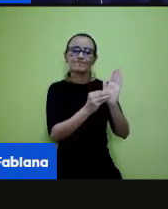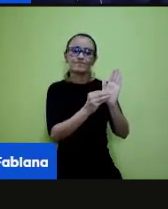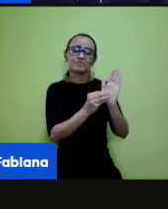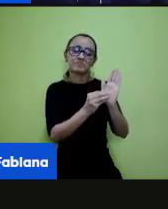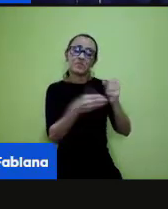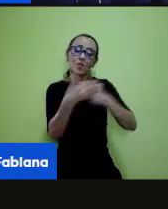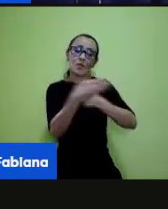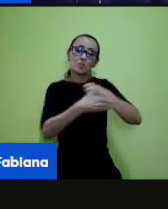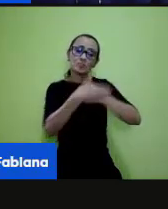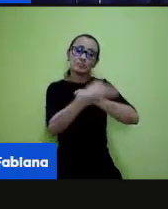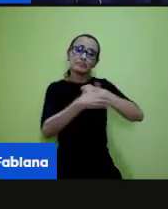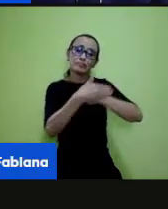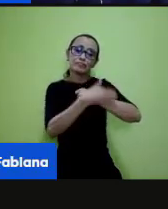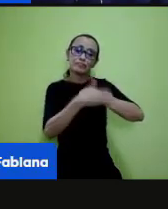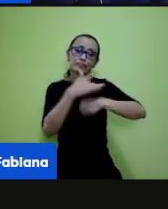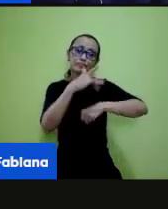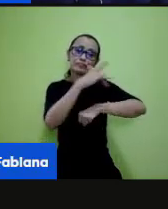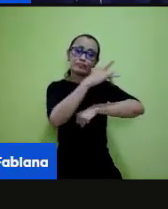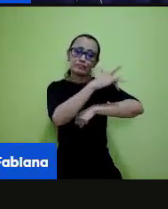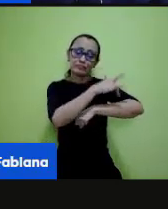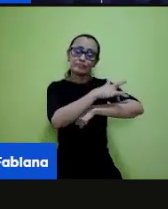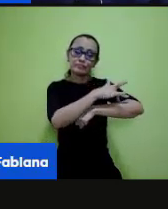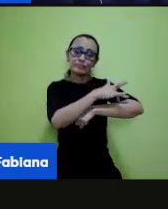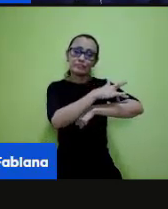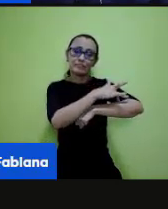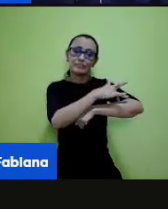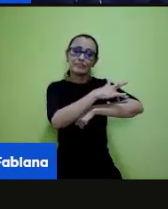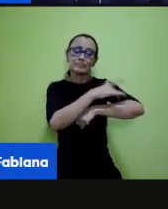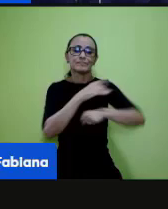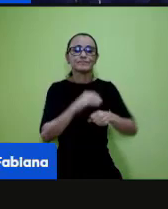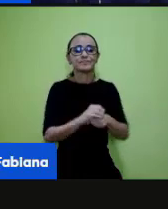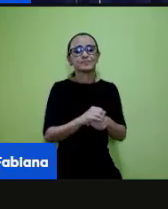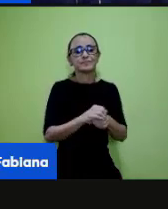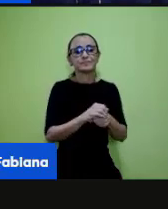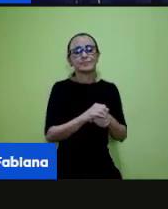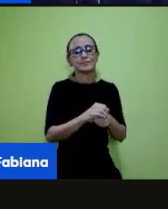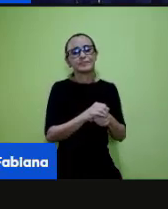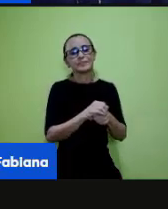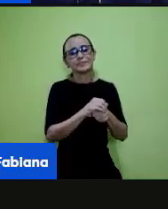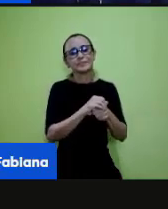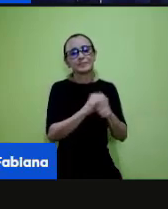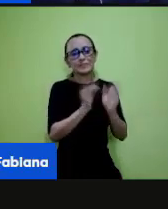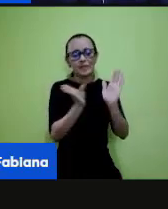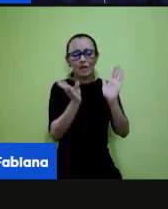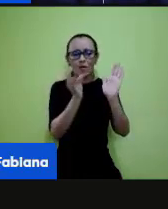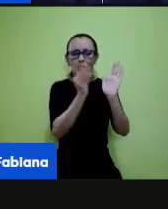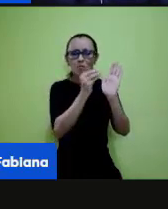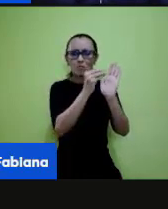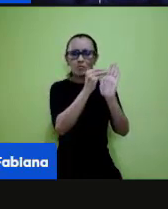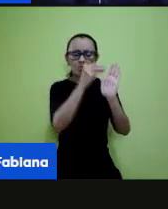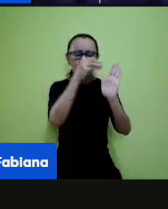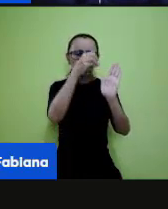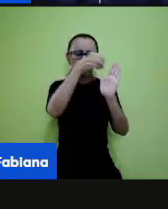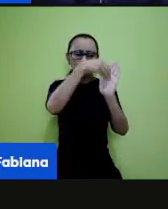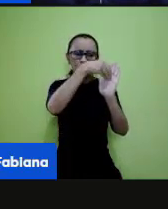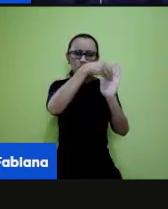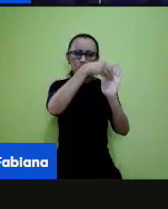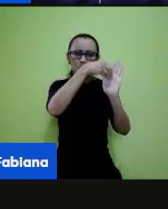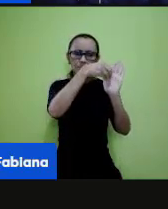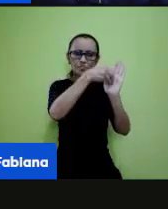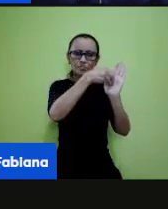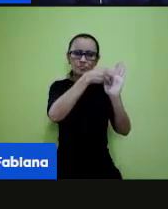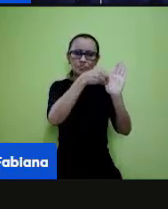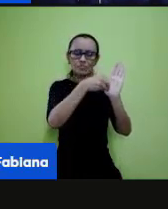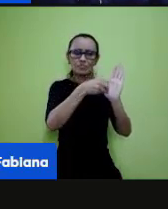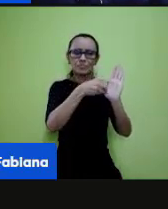faz da sua prole. Tá? Esses ovos, quando postos na parede do recipiente, se esse